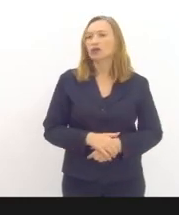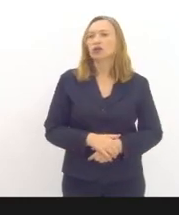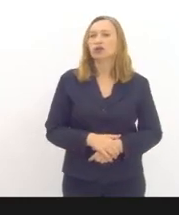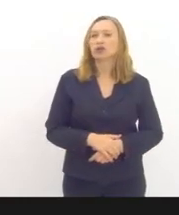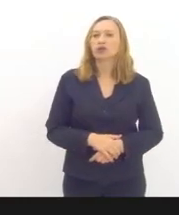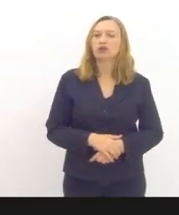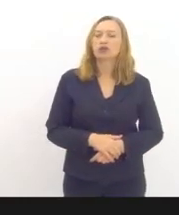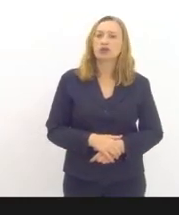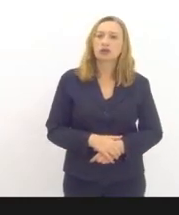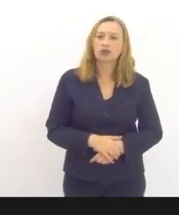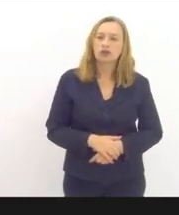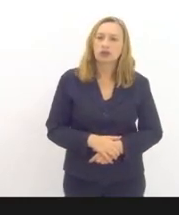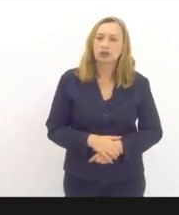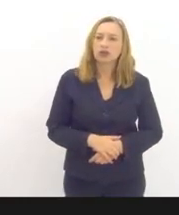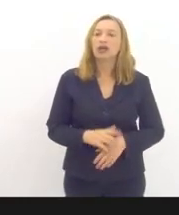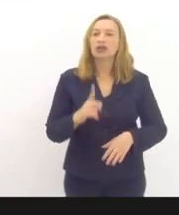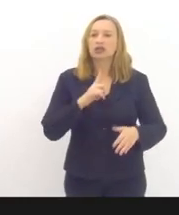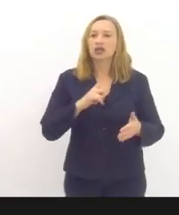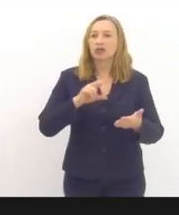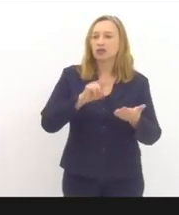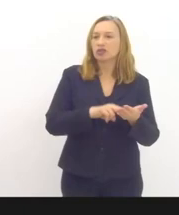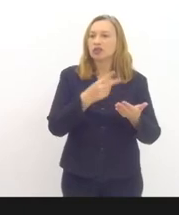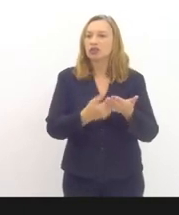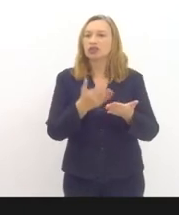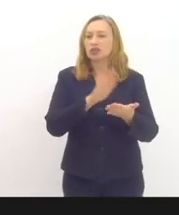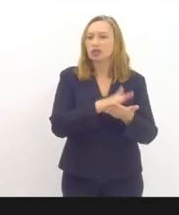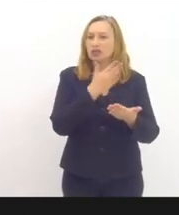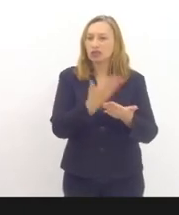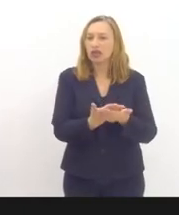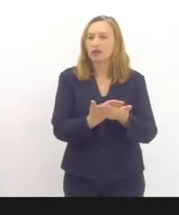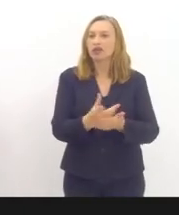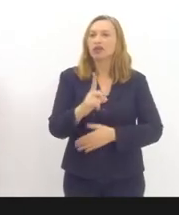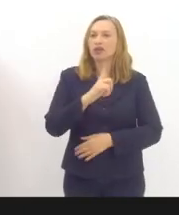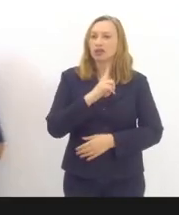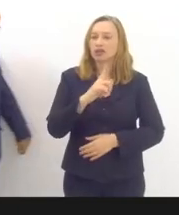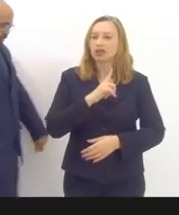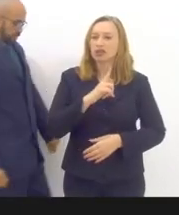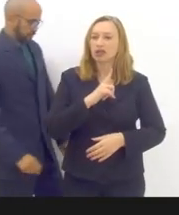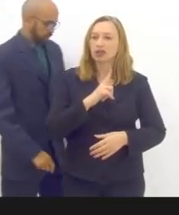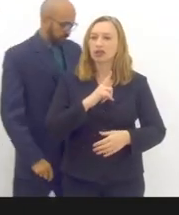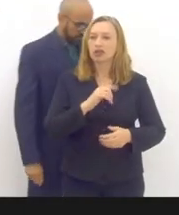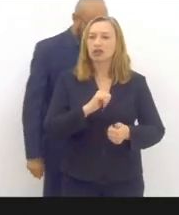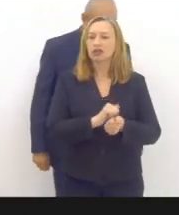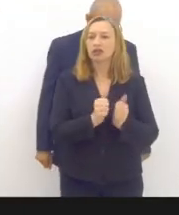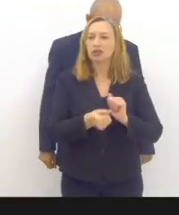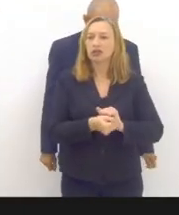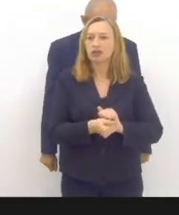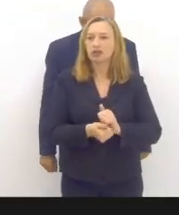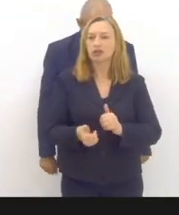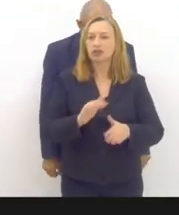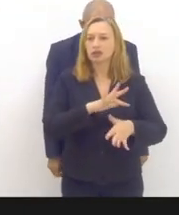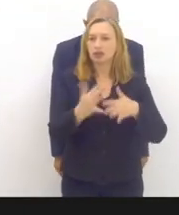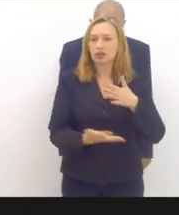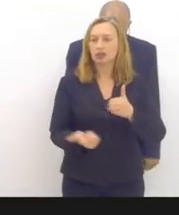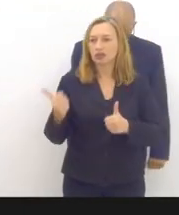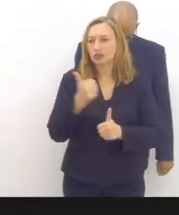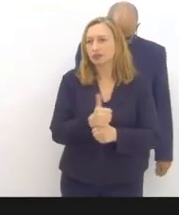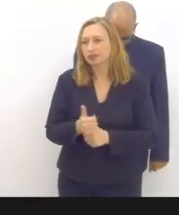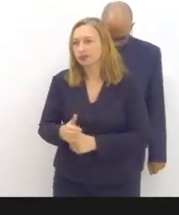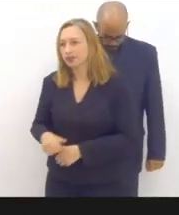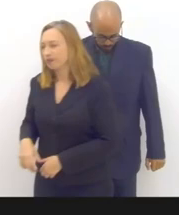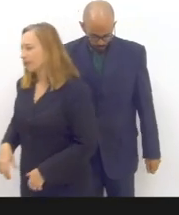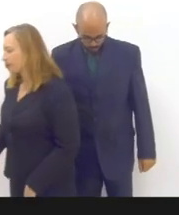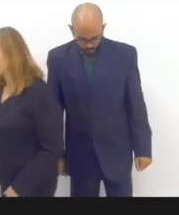temos os cuidadores e intérpretes, na verdade, os intérpretes que têm as habilitações de Libras para atender aí, no